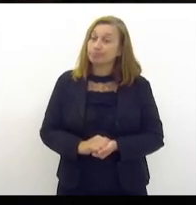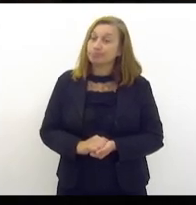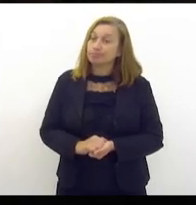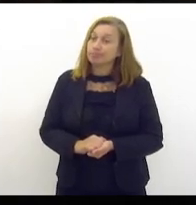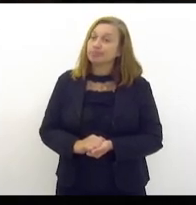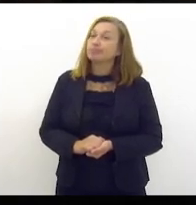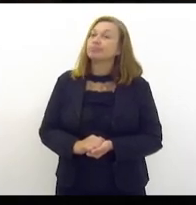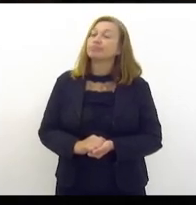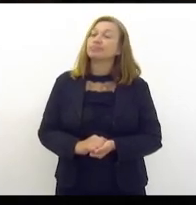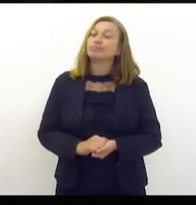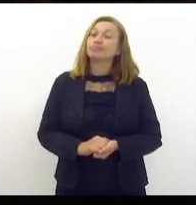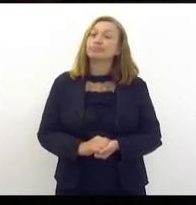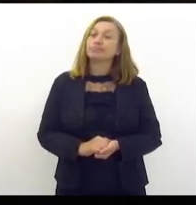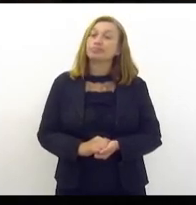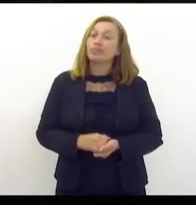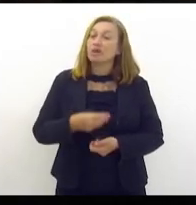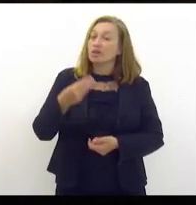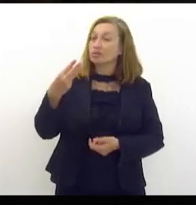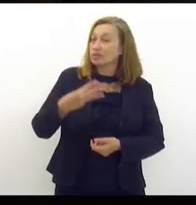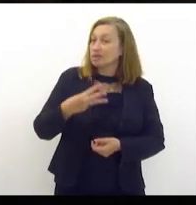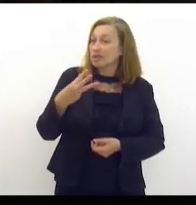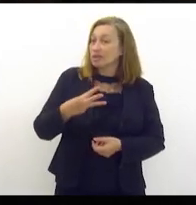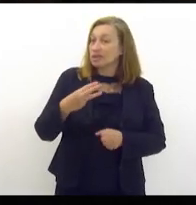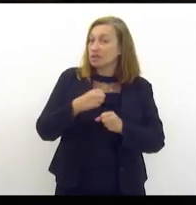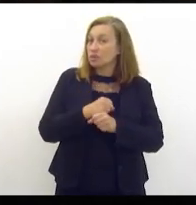trazendo a valor presente, no terceiro ano,